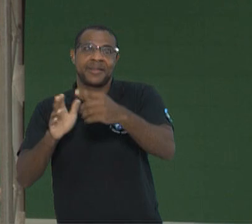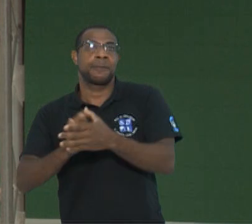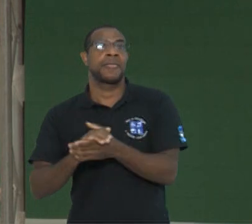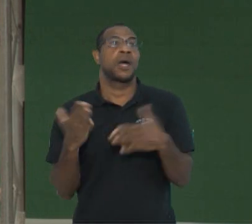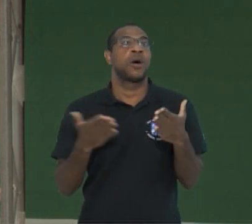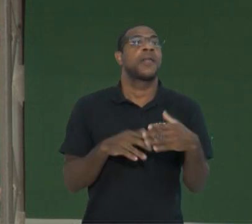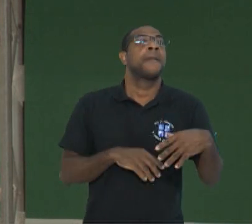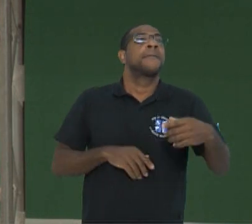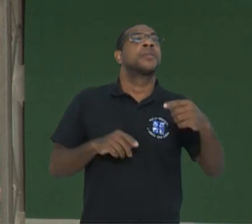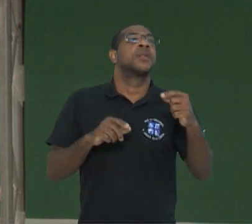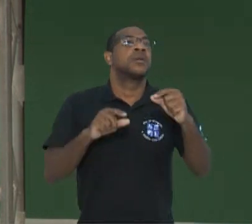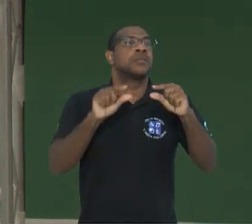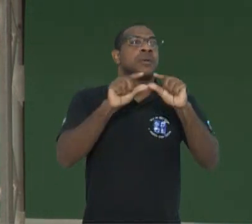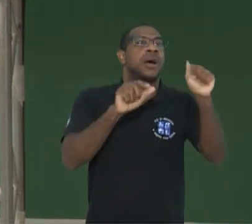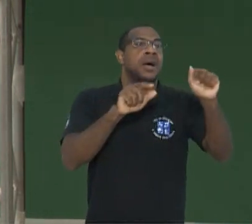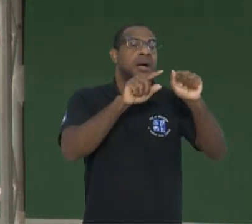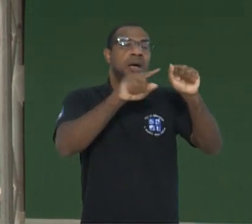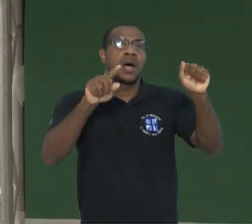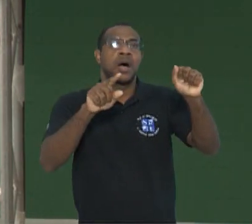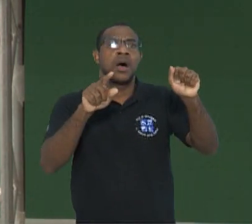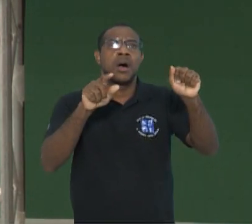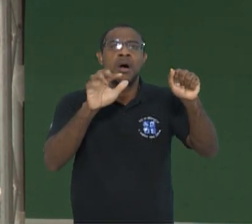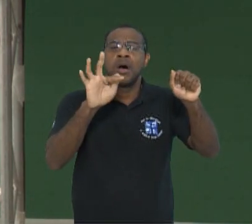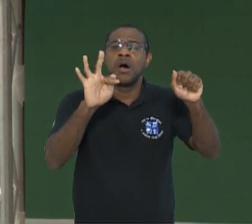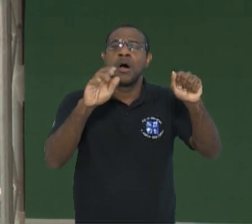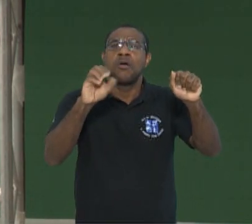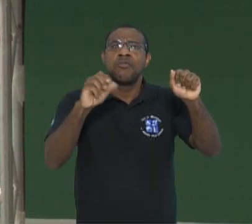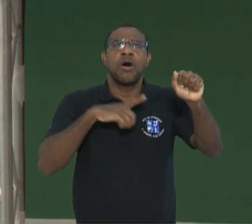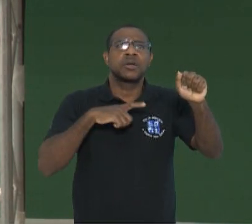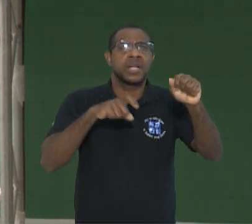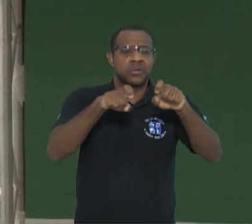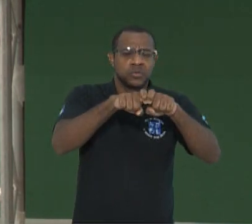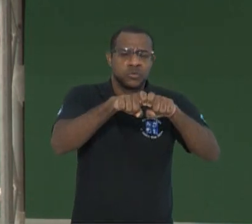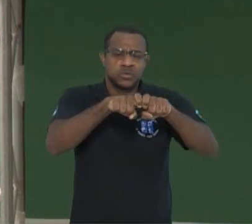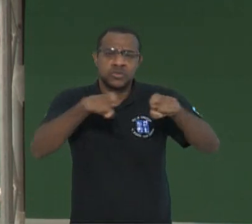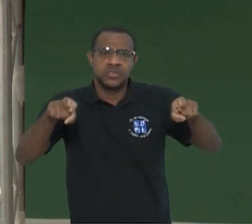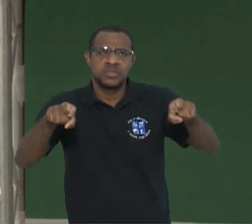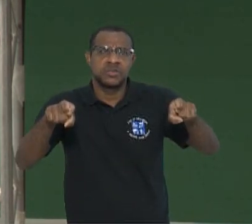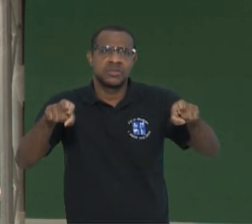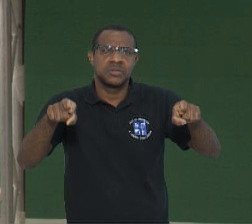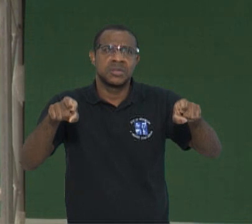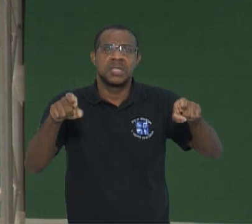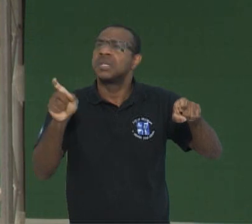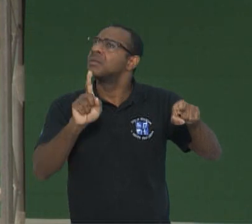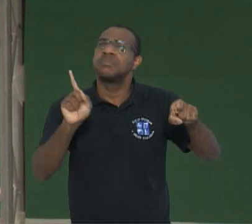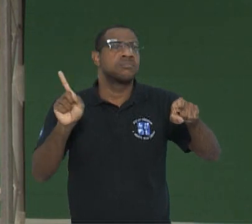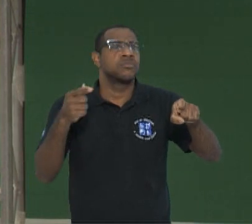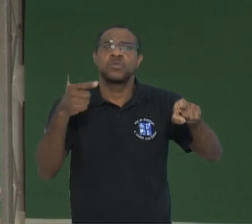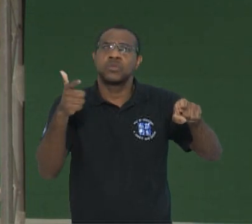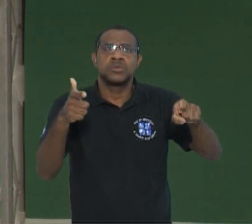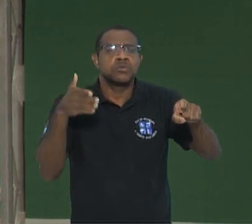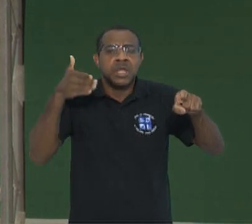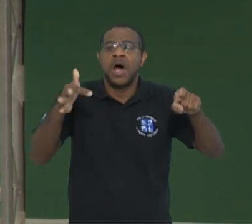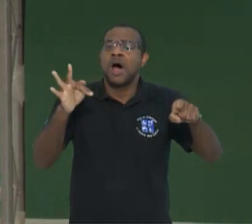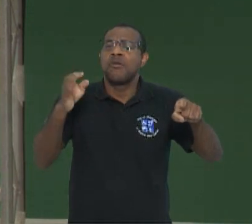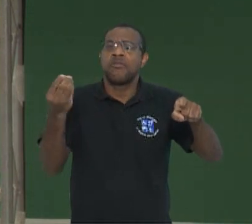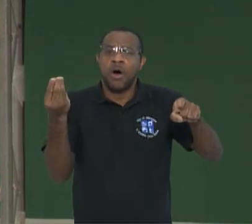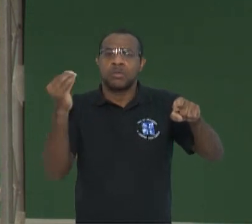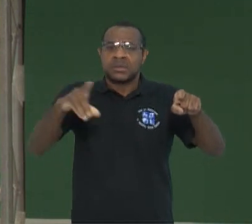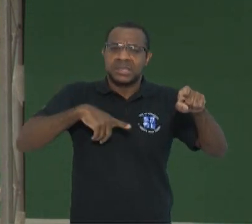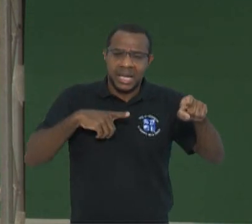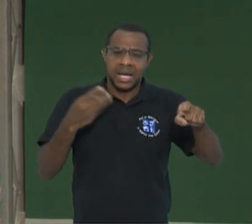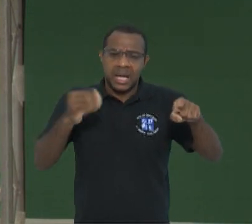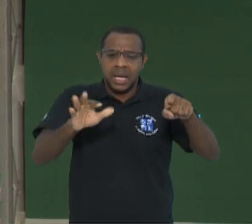x. Não. Por que não? Porque se os focos estivessem sobre o eixo x, o primeiro elemento desta